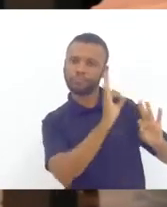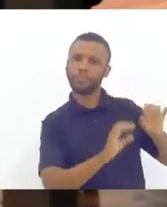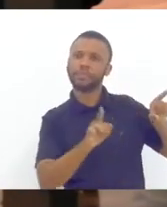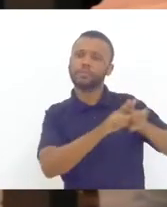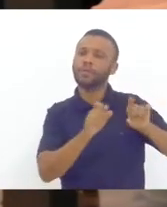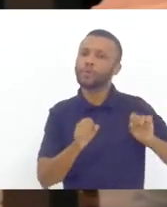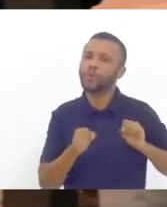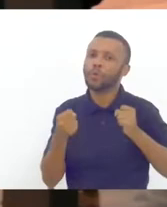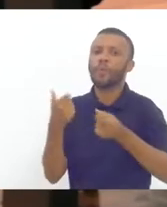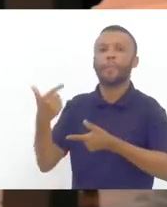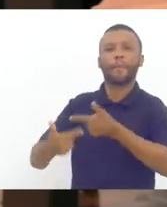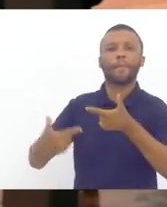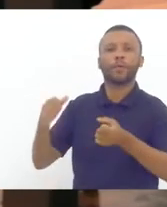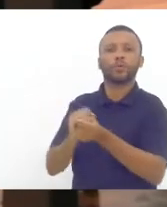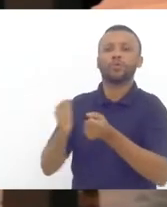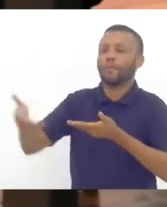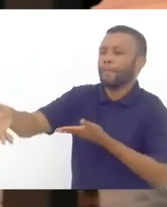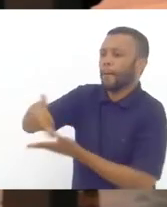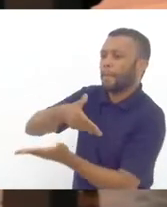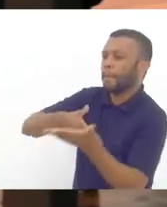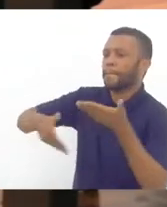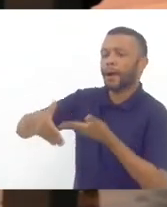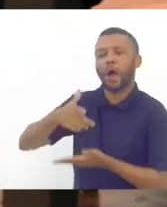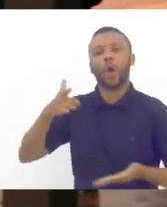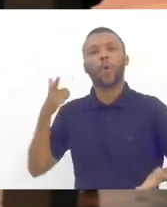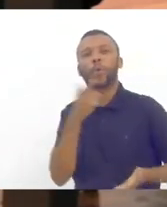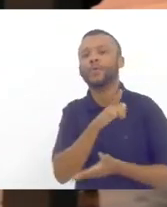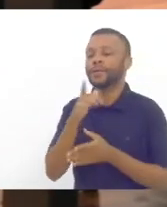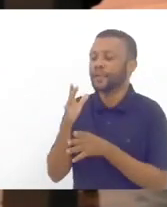força-tarefa, conseguir trazer essas contas